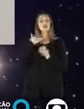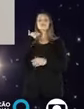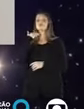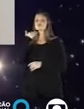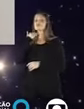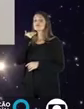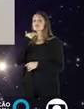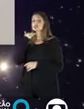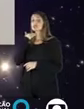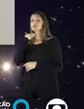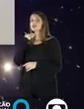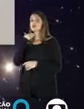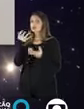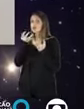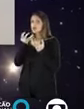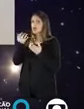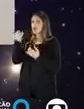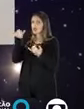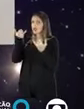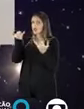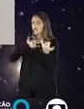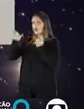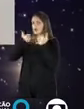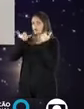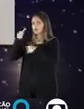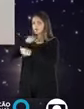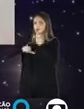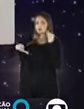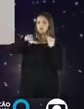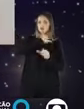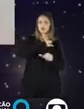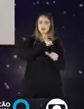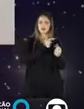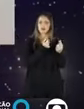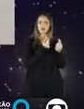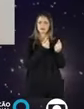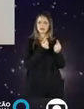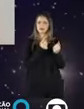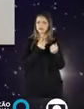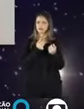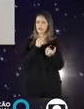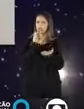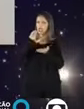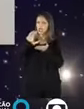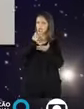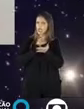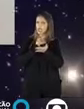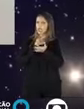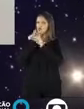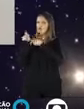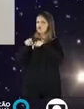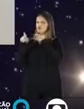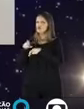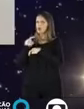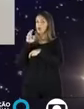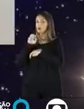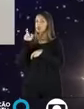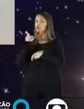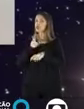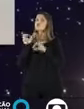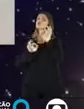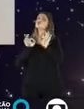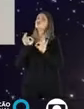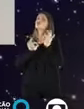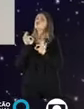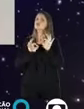estão buscando esses dados para conseguir transformar os produtos financeiros, seguro agrícola, crédito rural, mais acessíveis, com taxas mais justas, uma vez que a gente